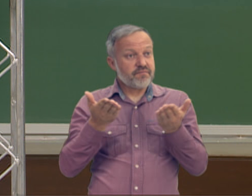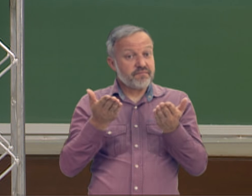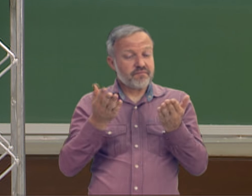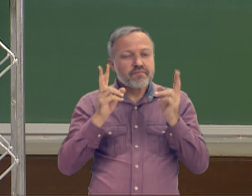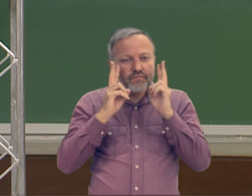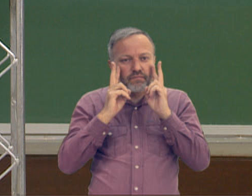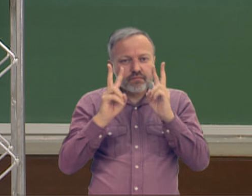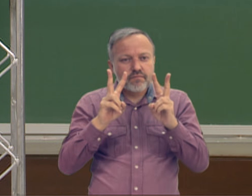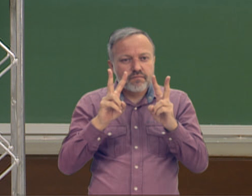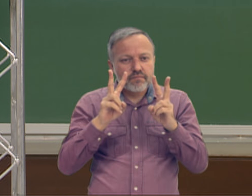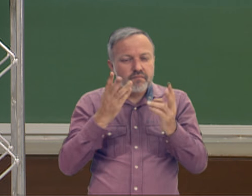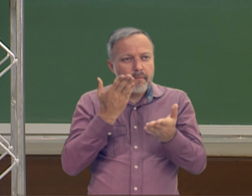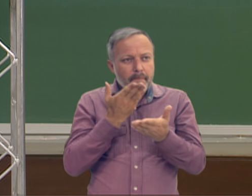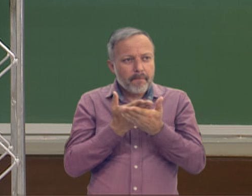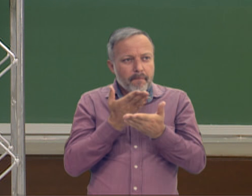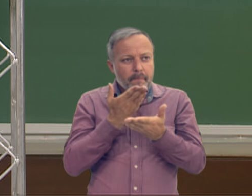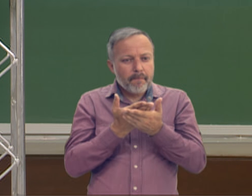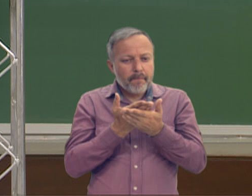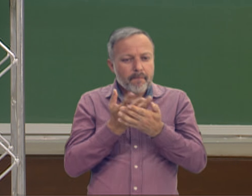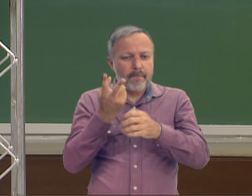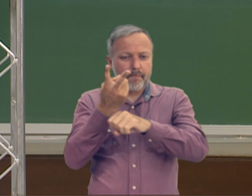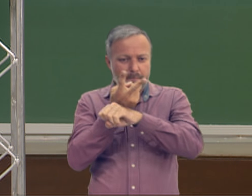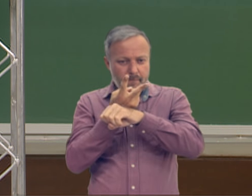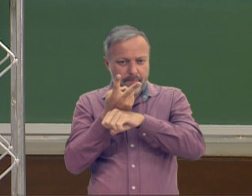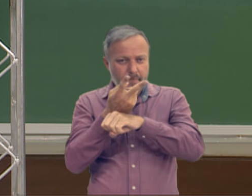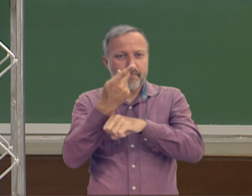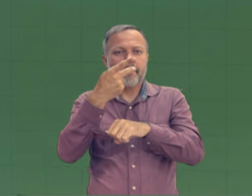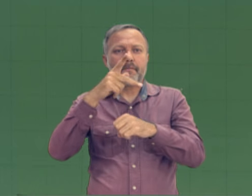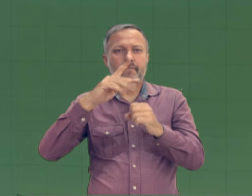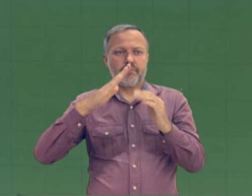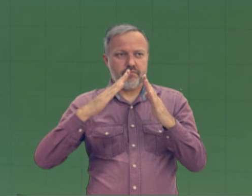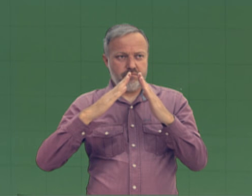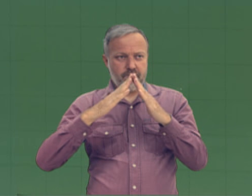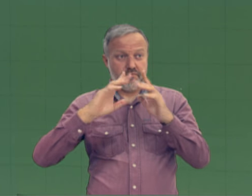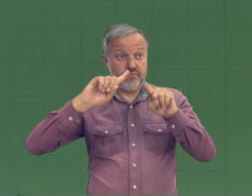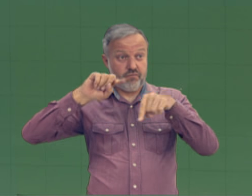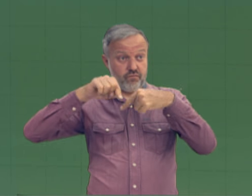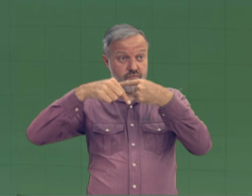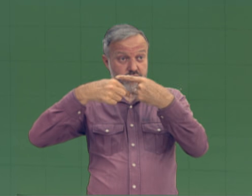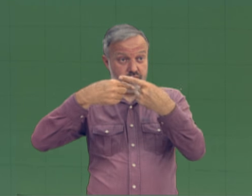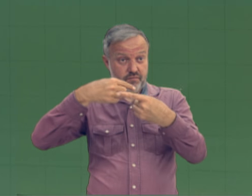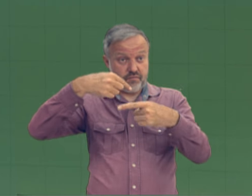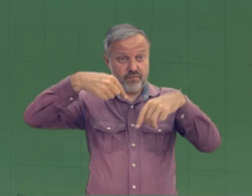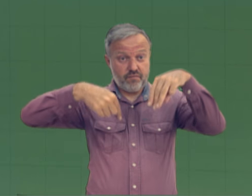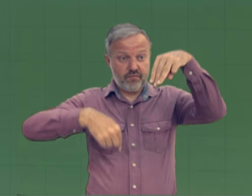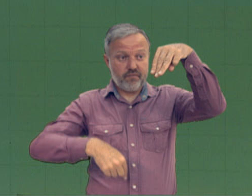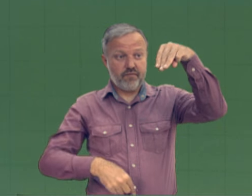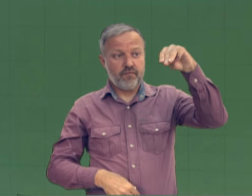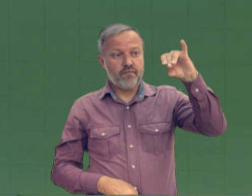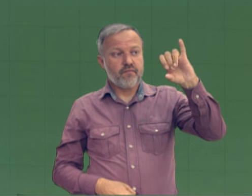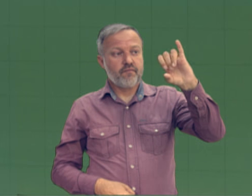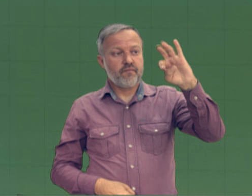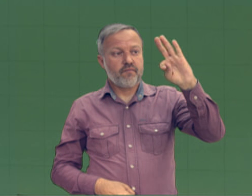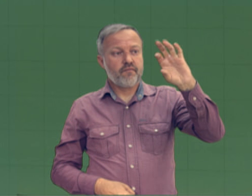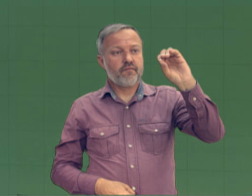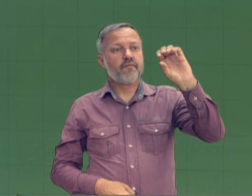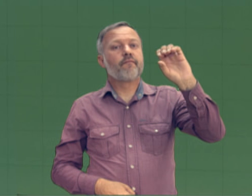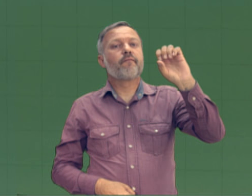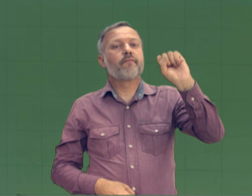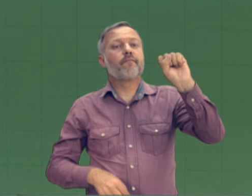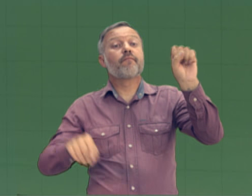para vocês saberem mais, eu quero que vocês procurem em casa outros mitos. Eu quero também que